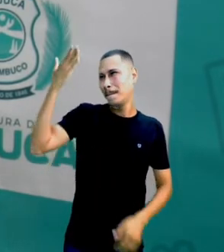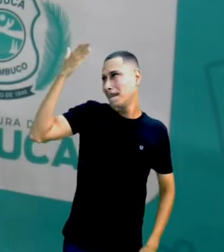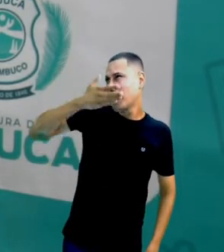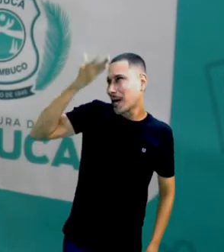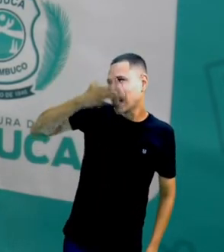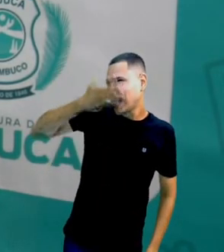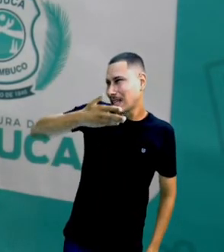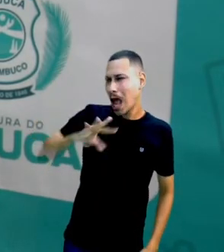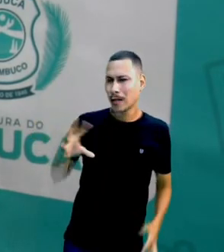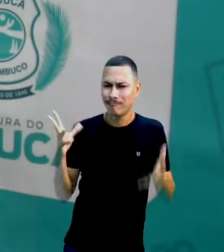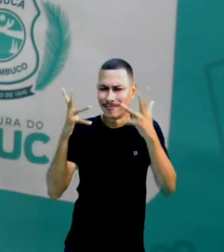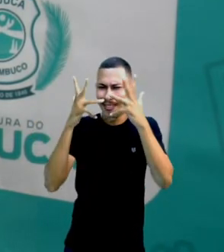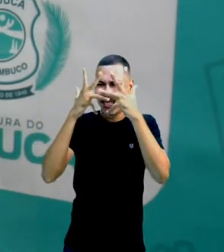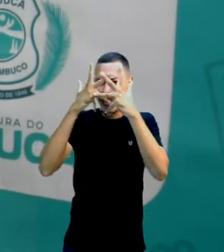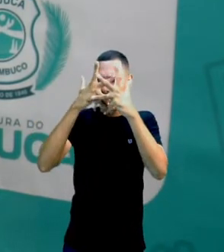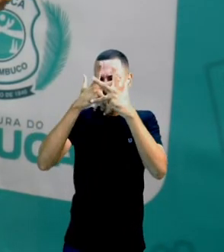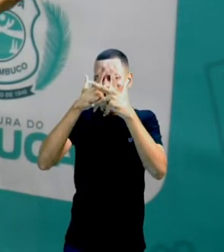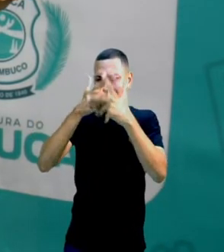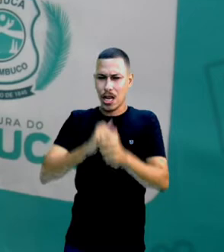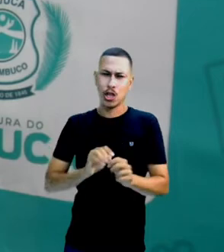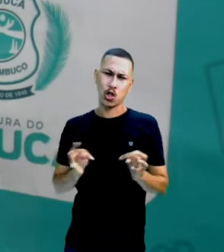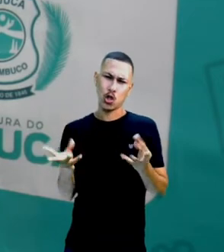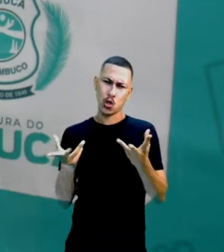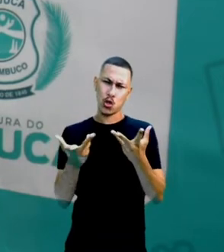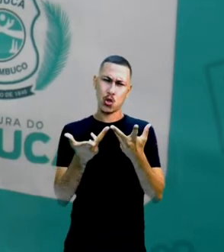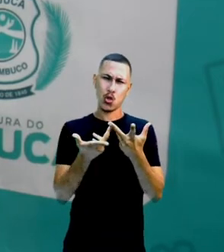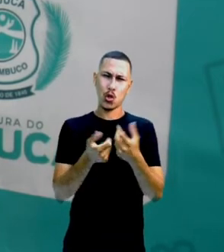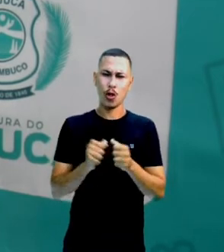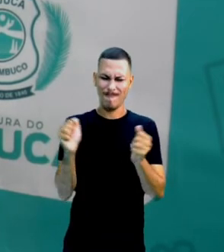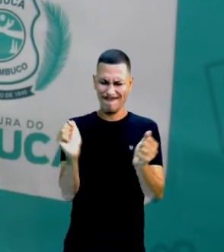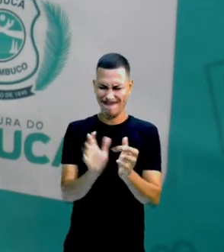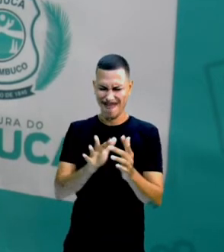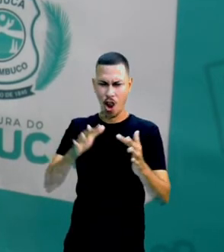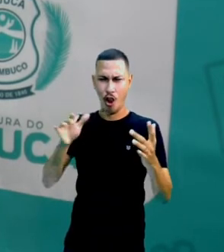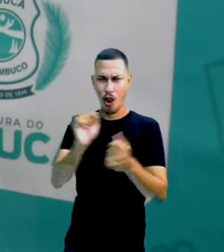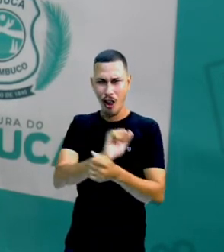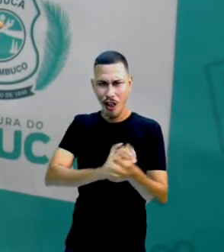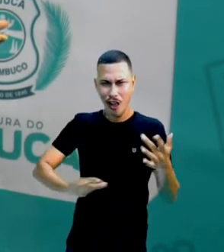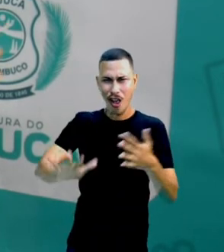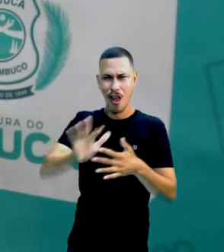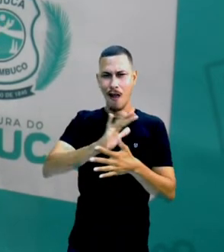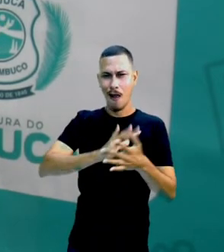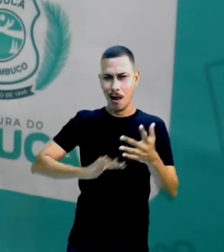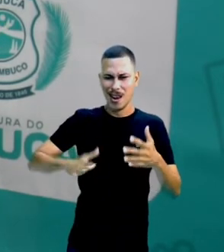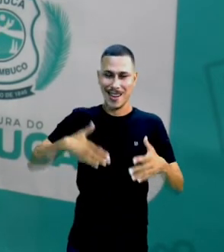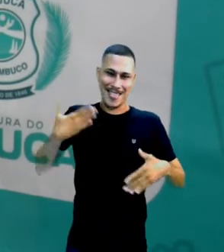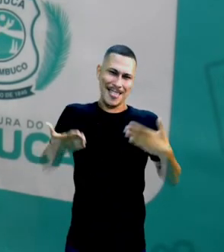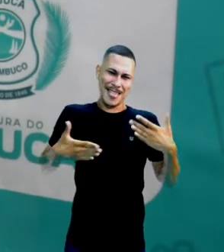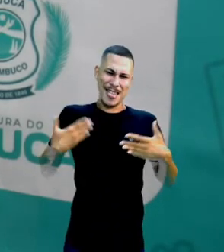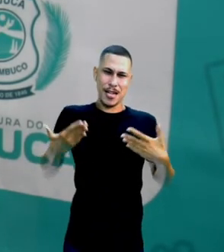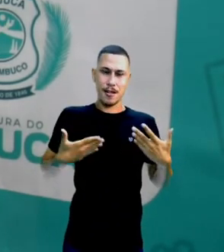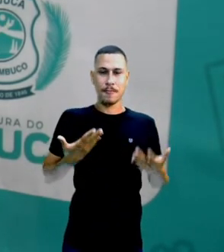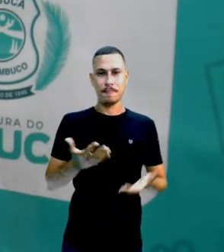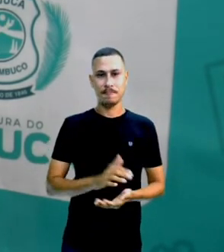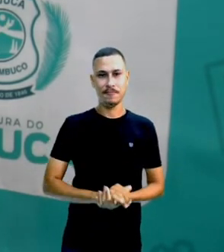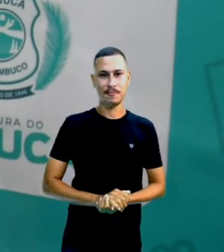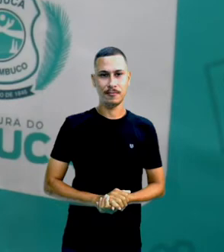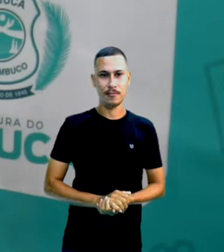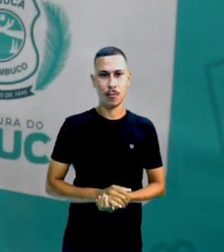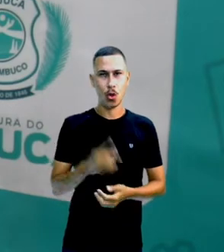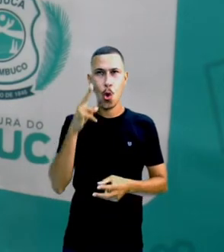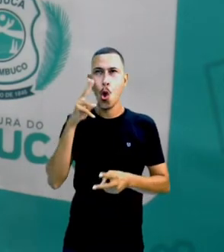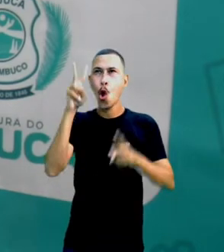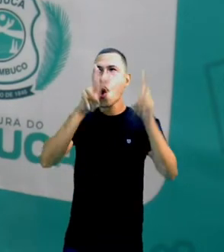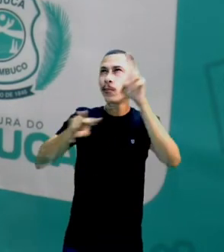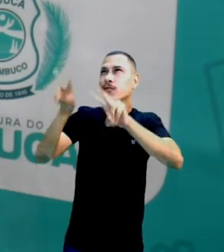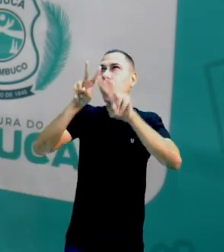maravilhosa de todo esse brilho, de toda essa alegria de estar vivo. Então, observe o